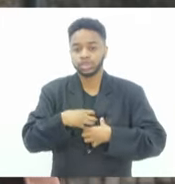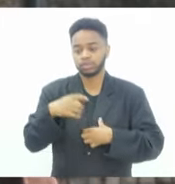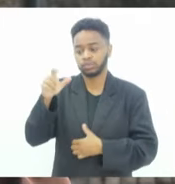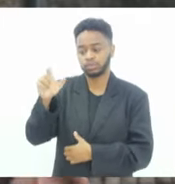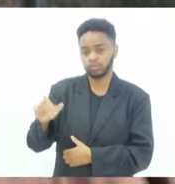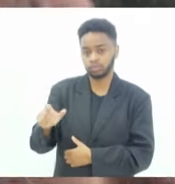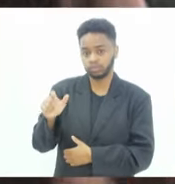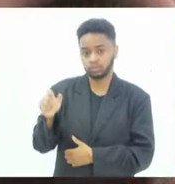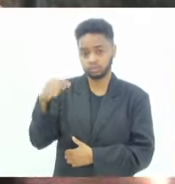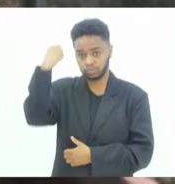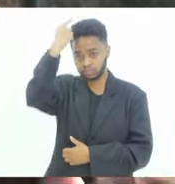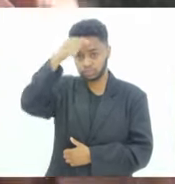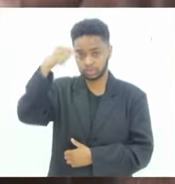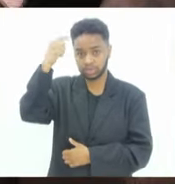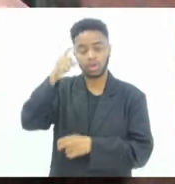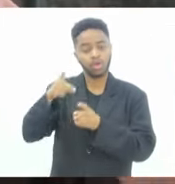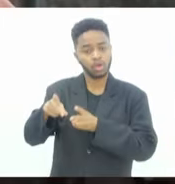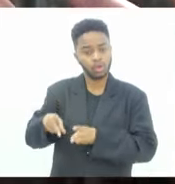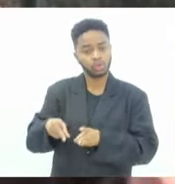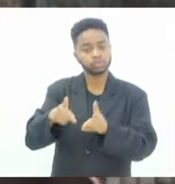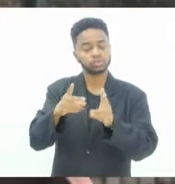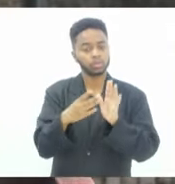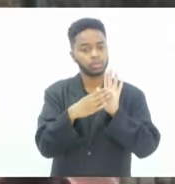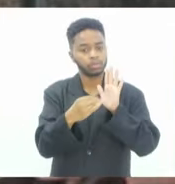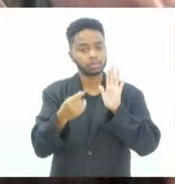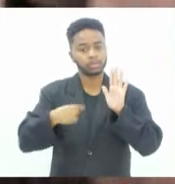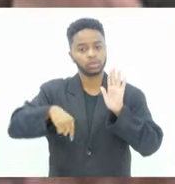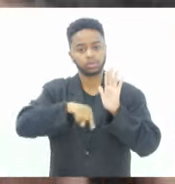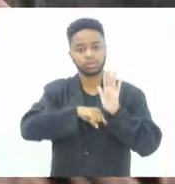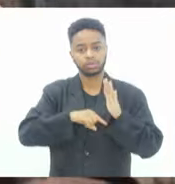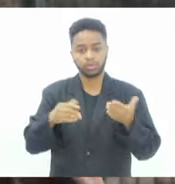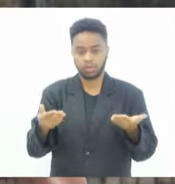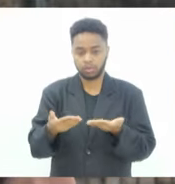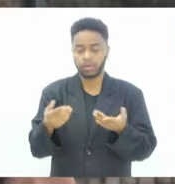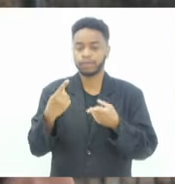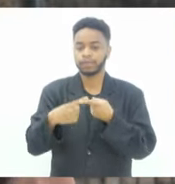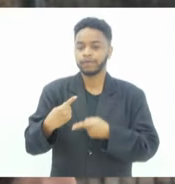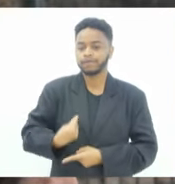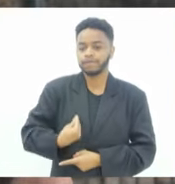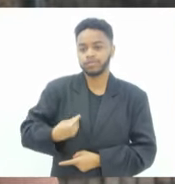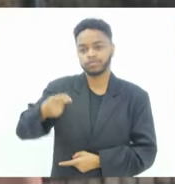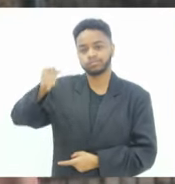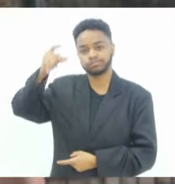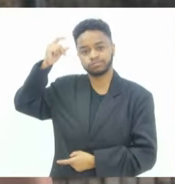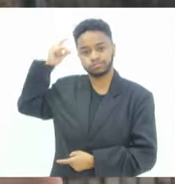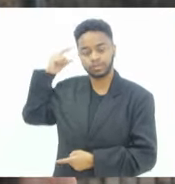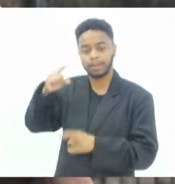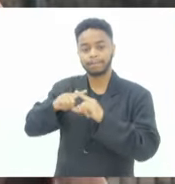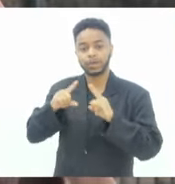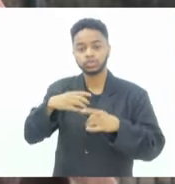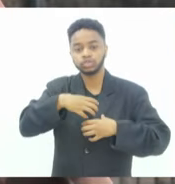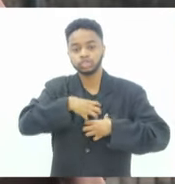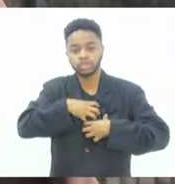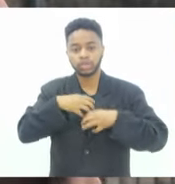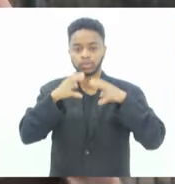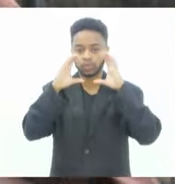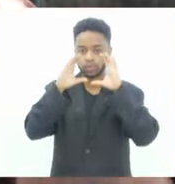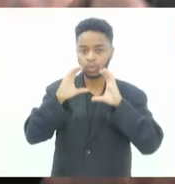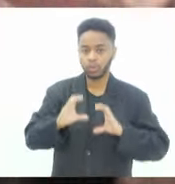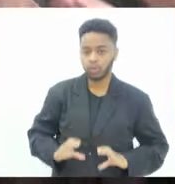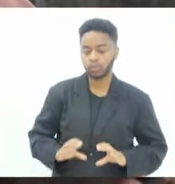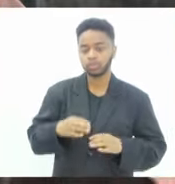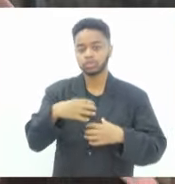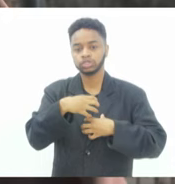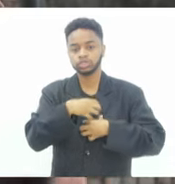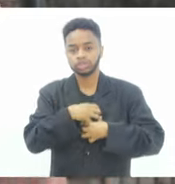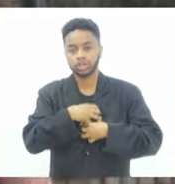em vida continua nos inspirando hoje, mesmo ele tendo vivido há tantos anos, o modo como ele se comportou, como